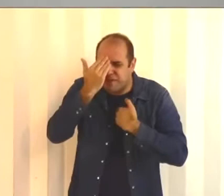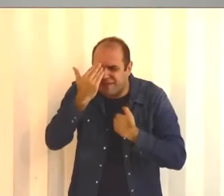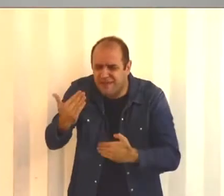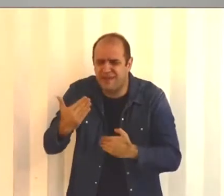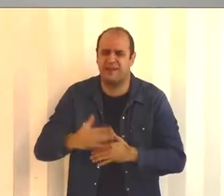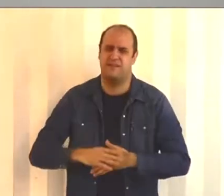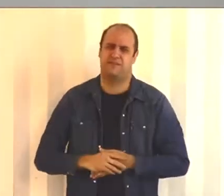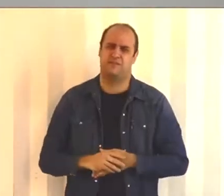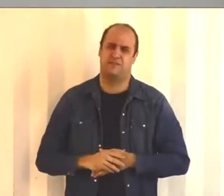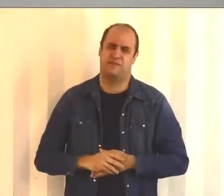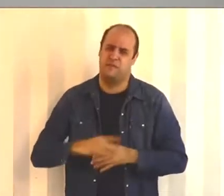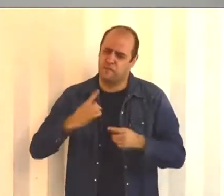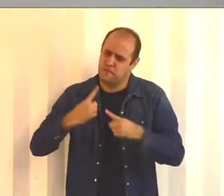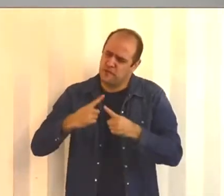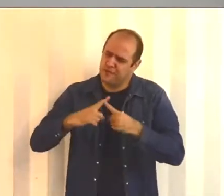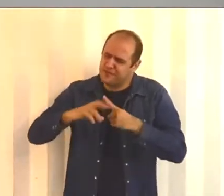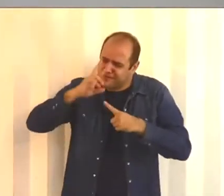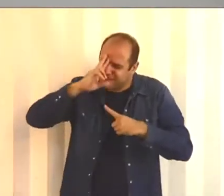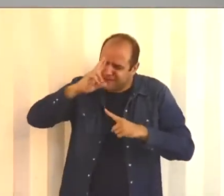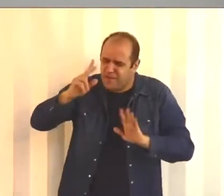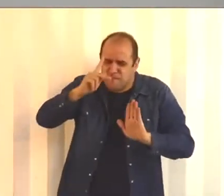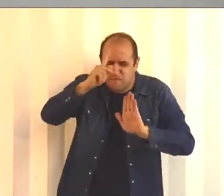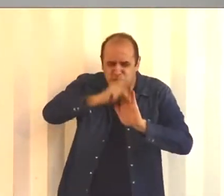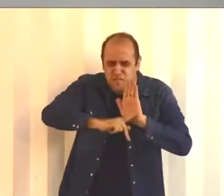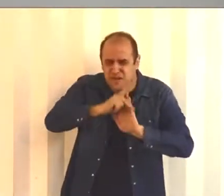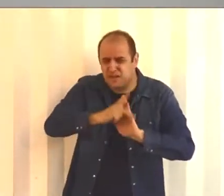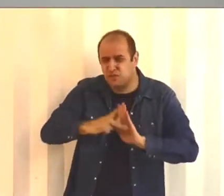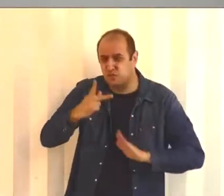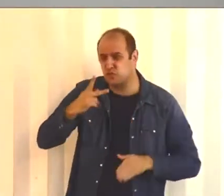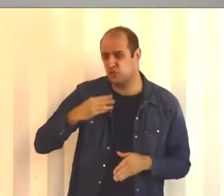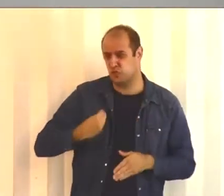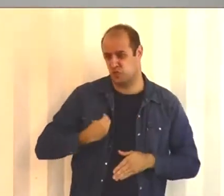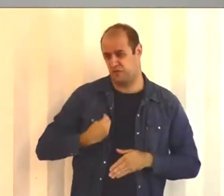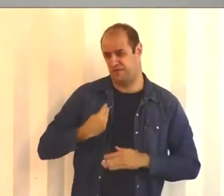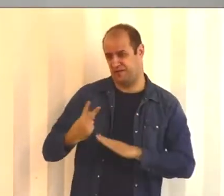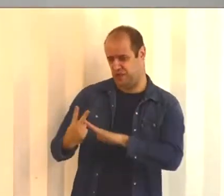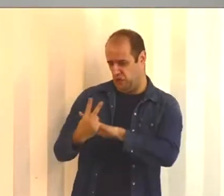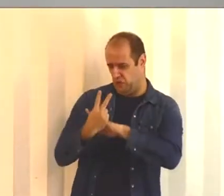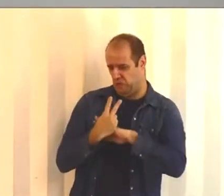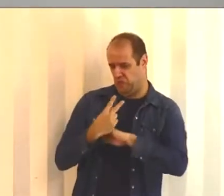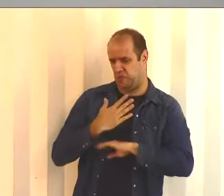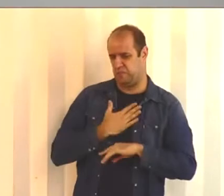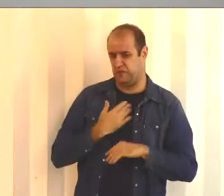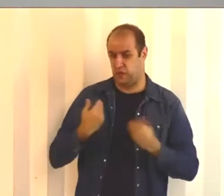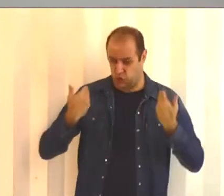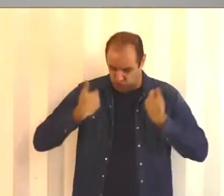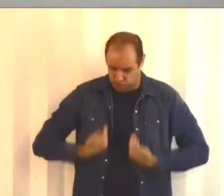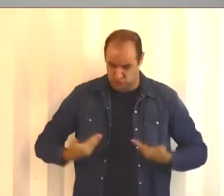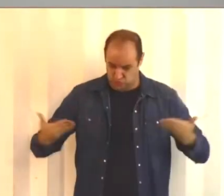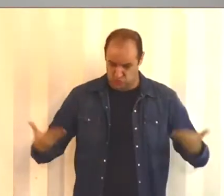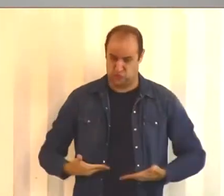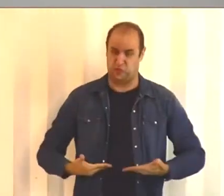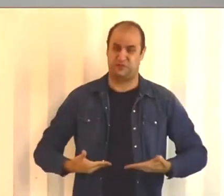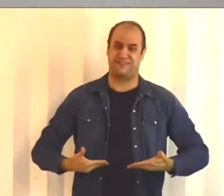porque o Senhor Deus executou um plano através da sua vida para que eu pudesse estar hoje aqui.